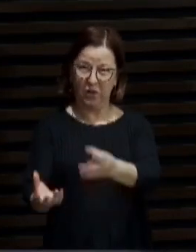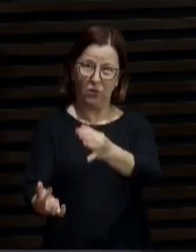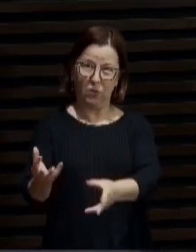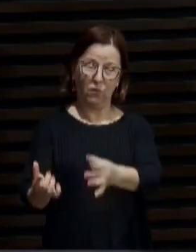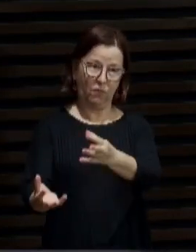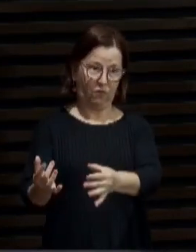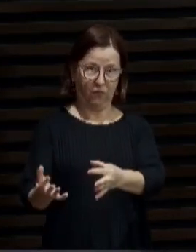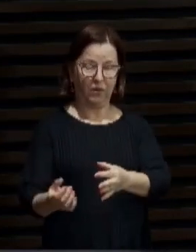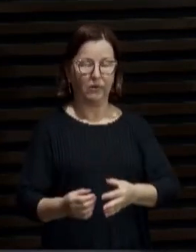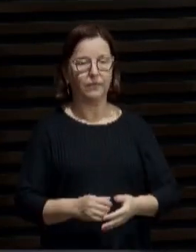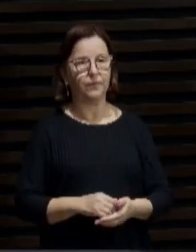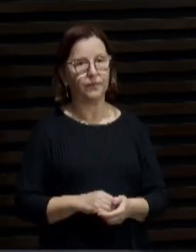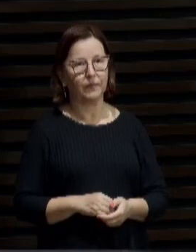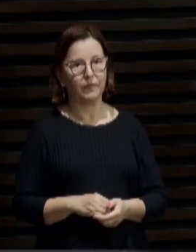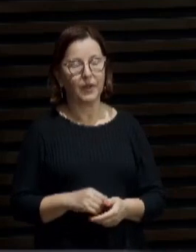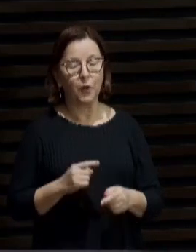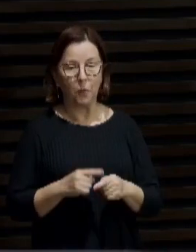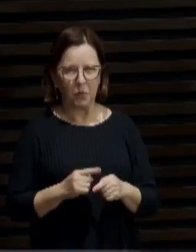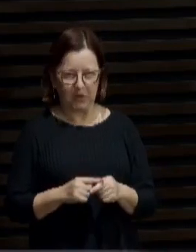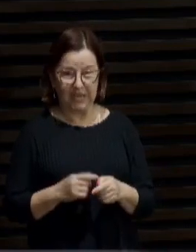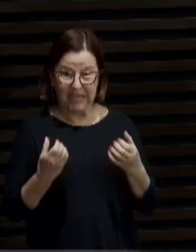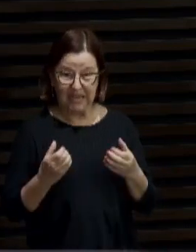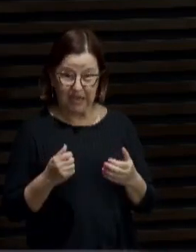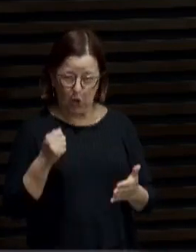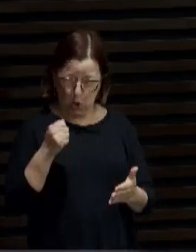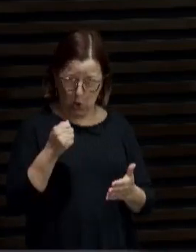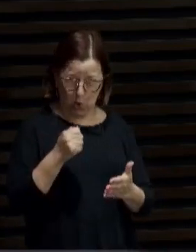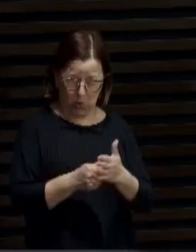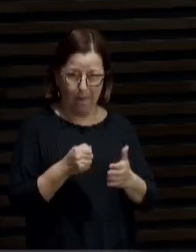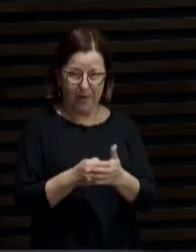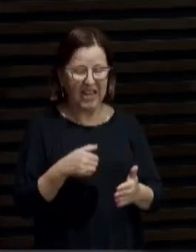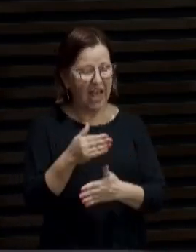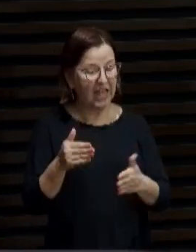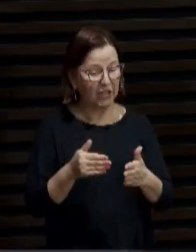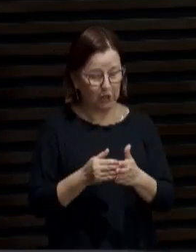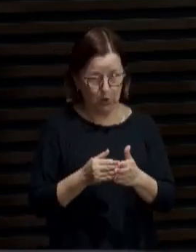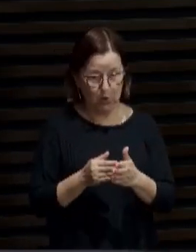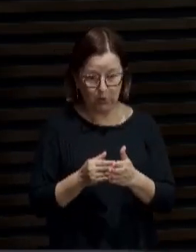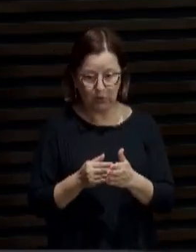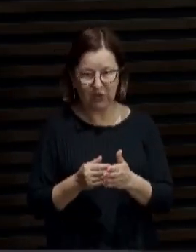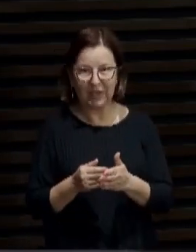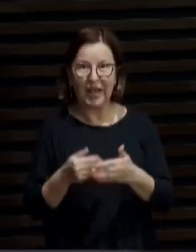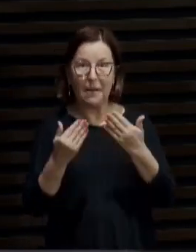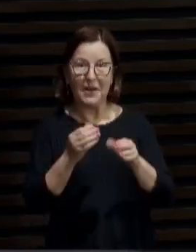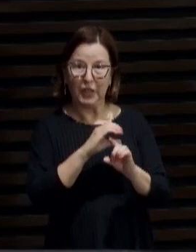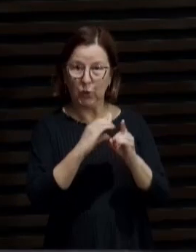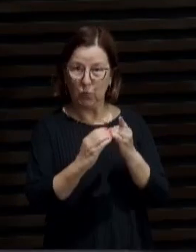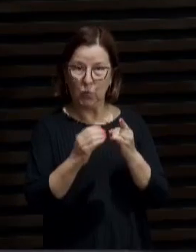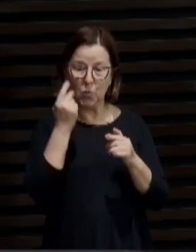aos deuses, né, aos deuses pagãos daquele local. Quanto à